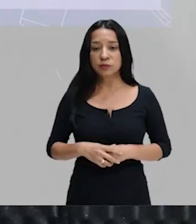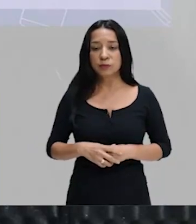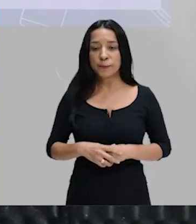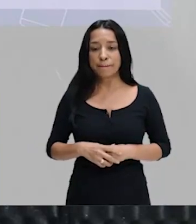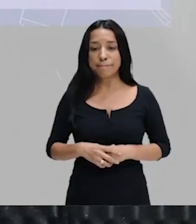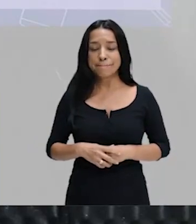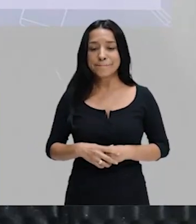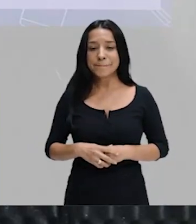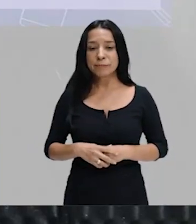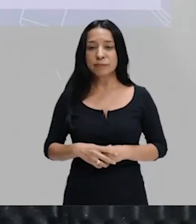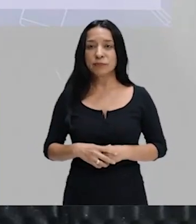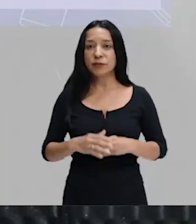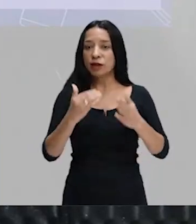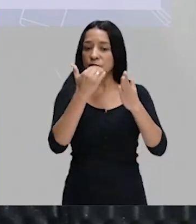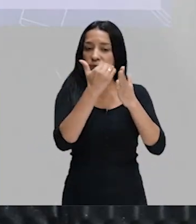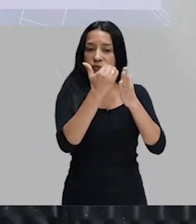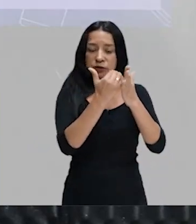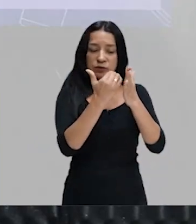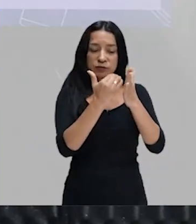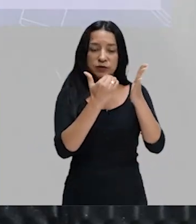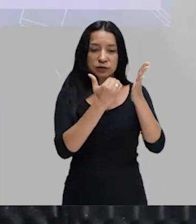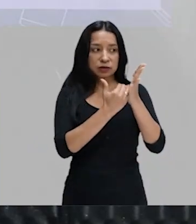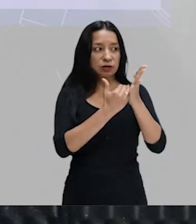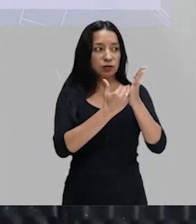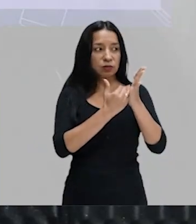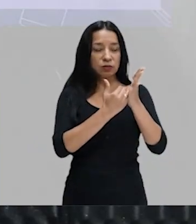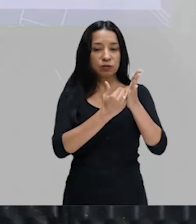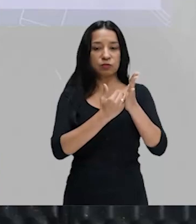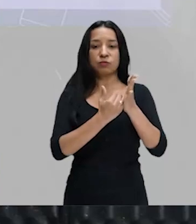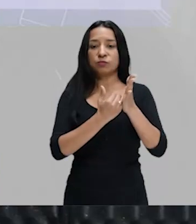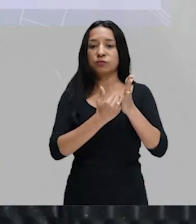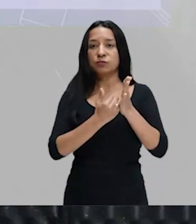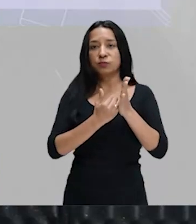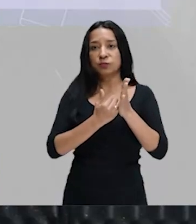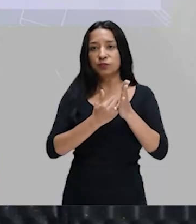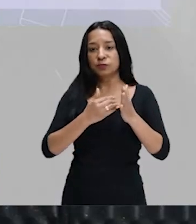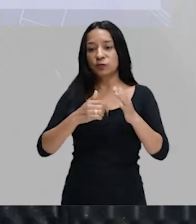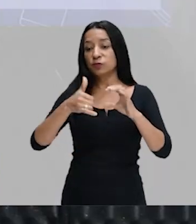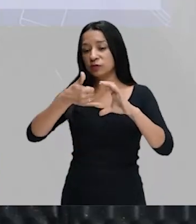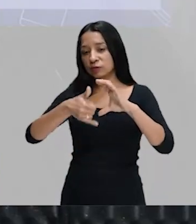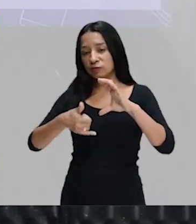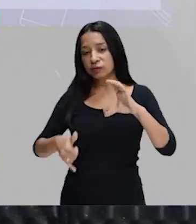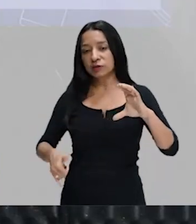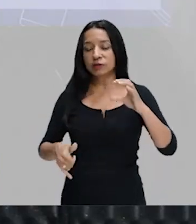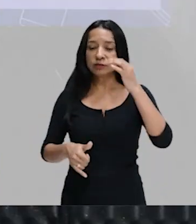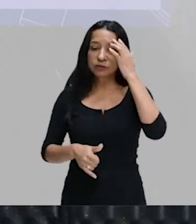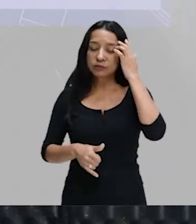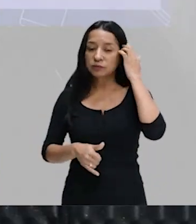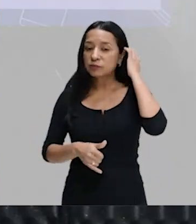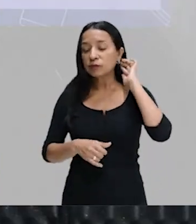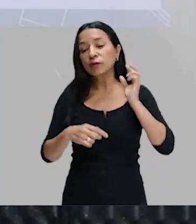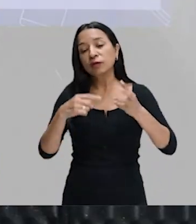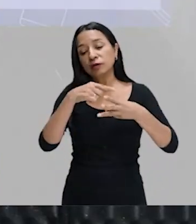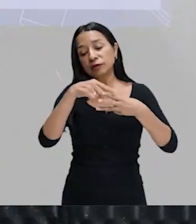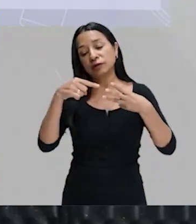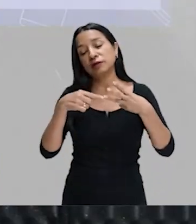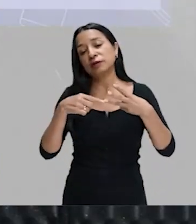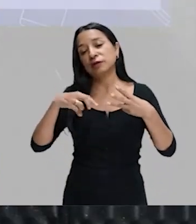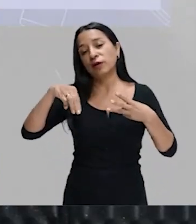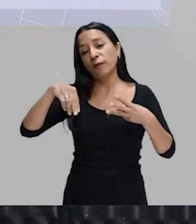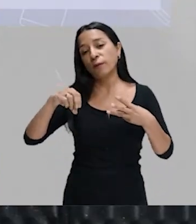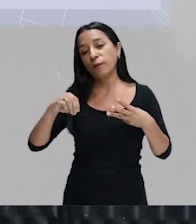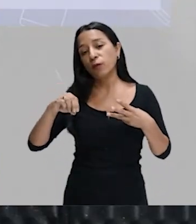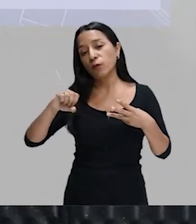Classificação dos carboidratos. Eles são classificados em 3 classes de carboidratos. Nós temos